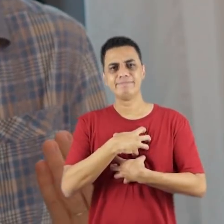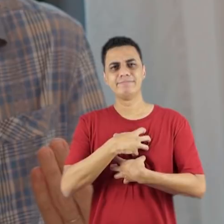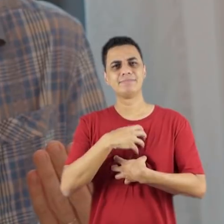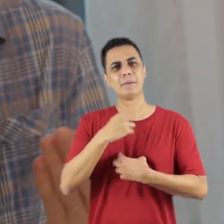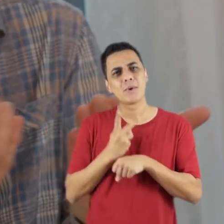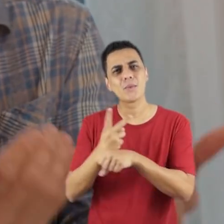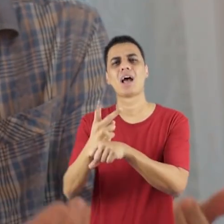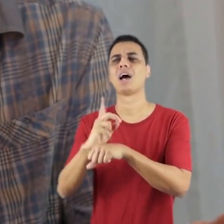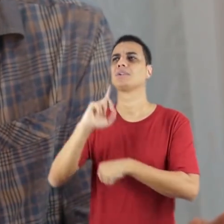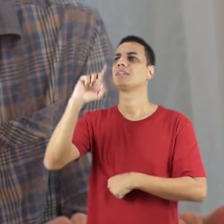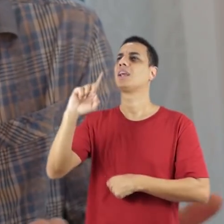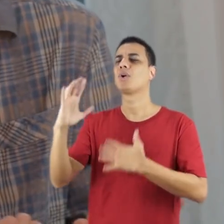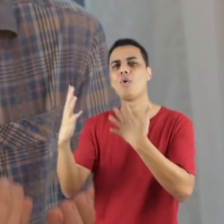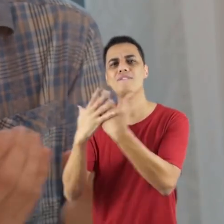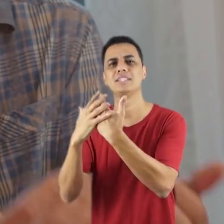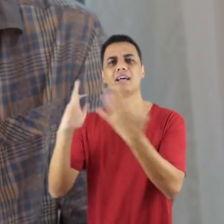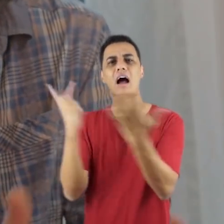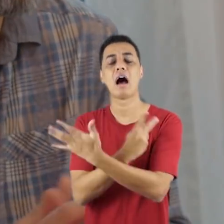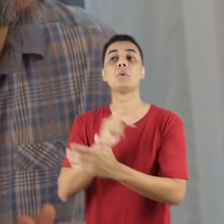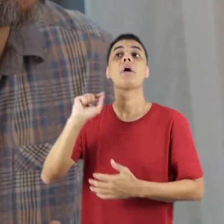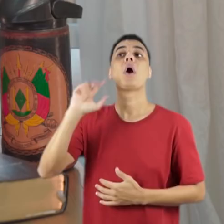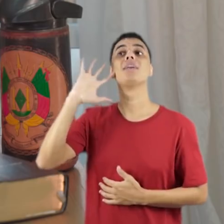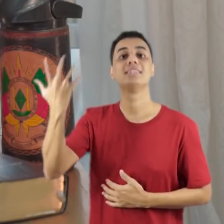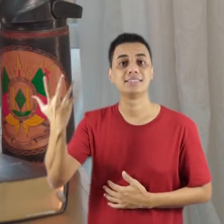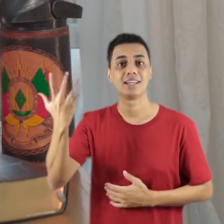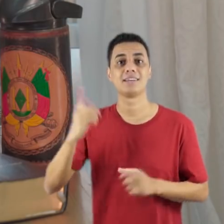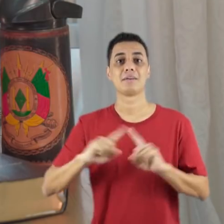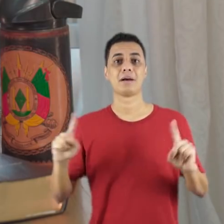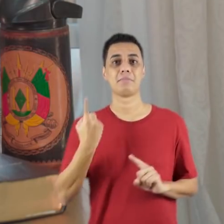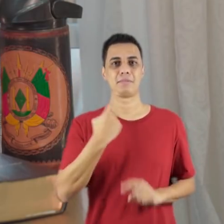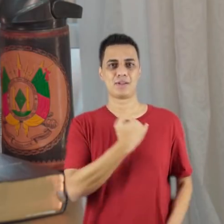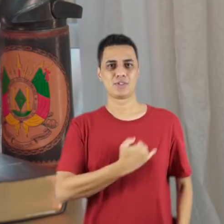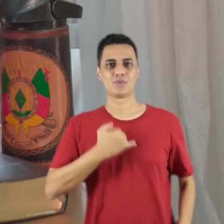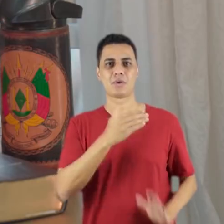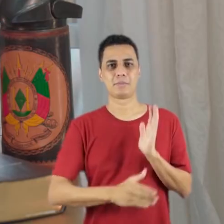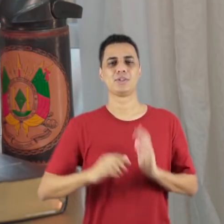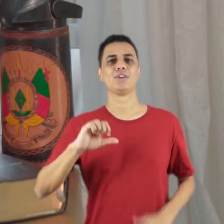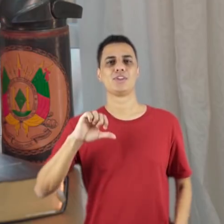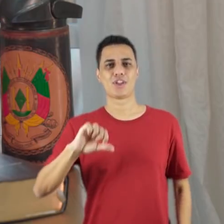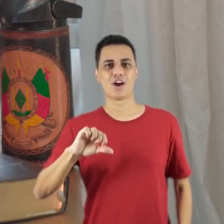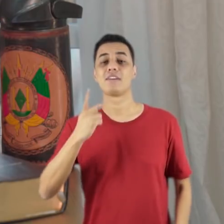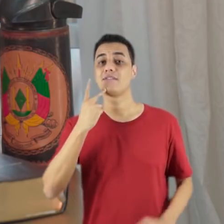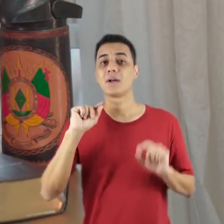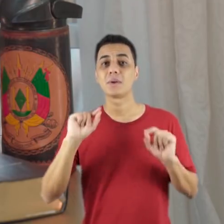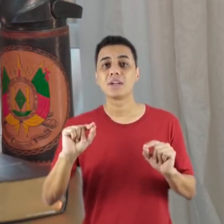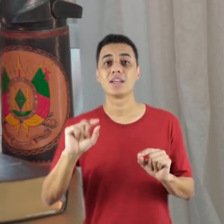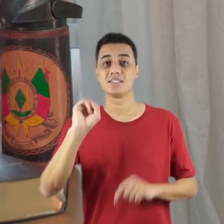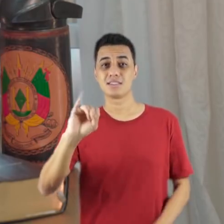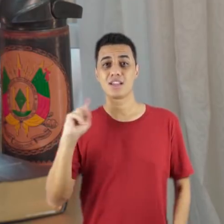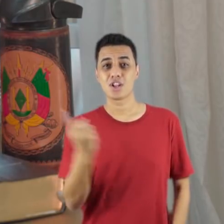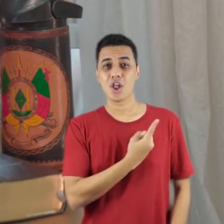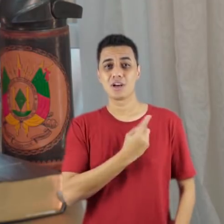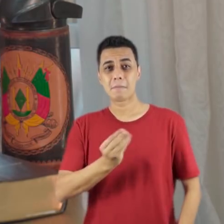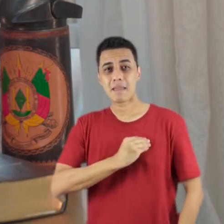Eva tivessem buscado a Deus, tivessem confessado o seu erro. Mas a gente lê lá em 1 João 1:9 que, se confessarmos os